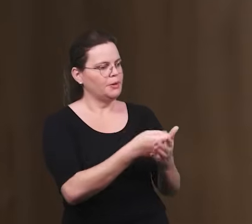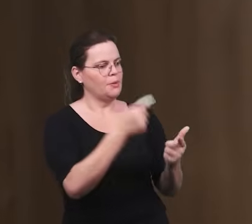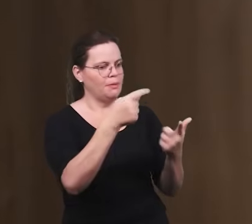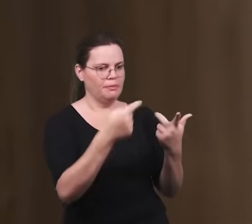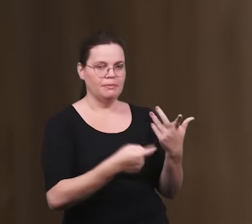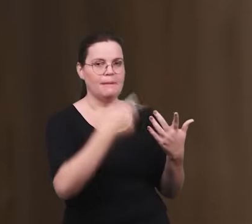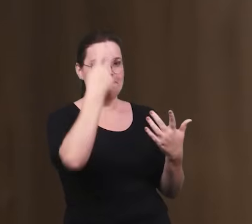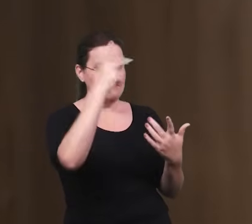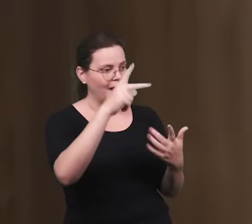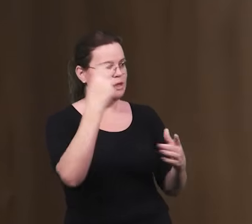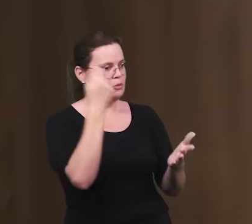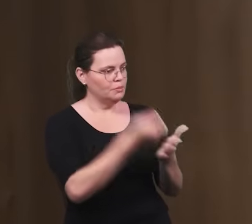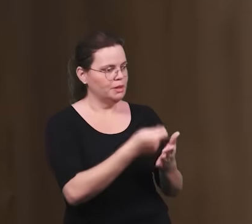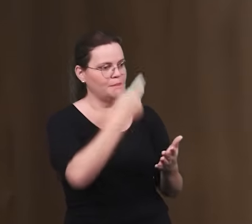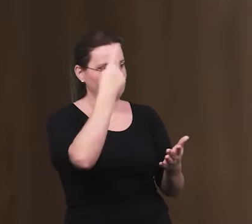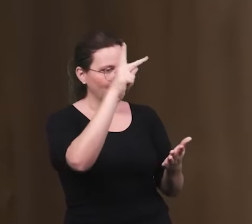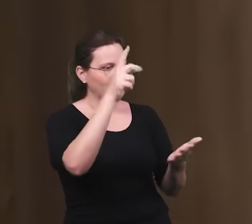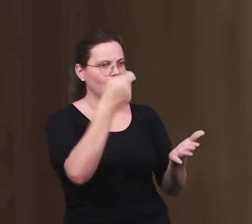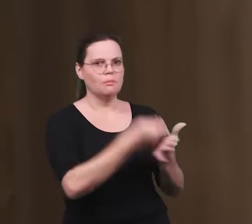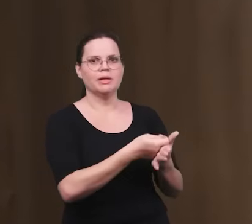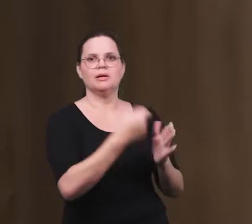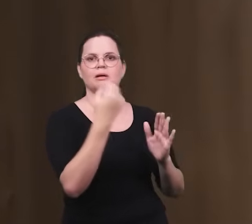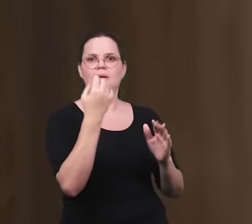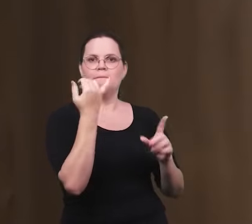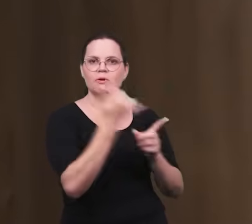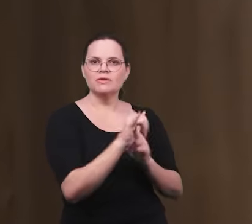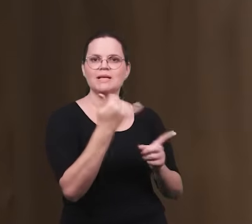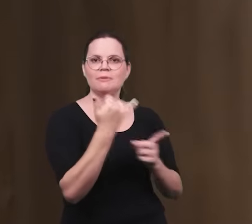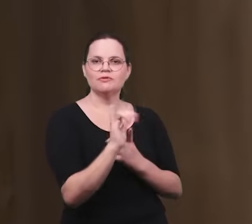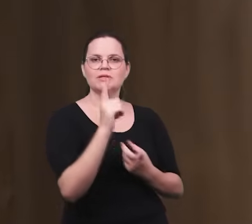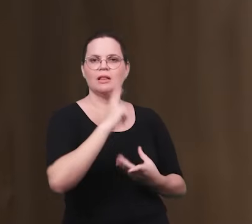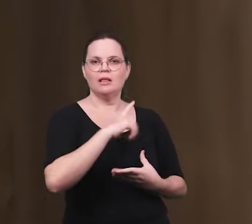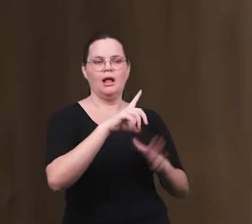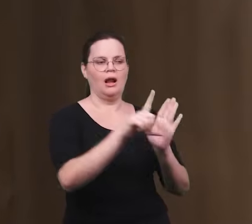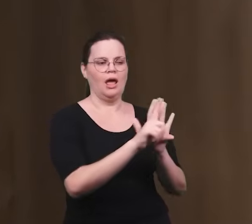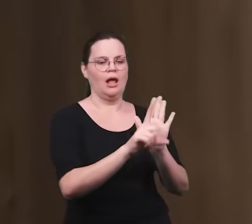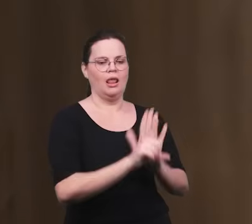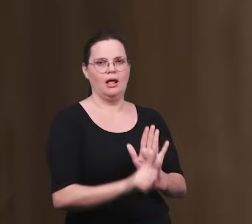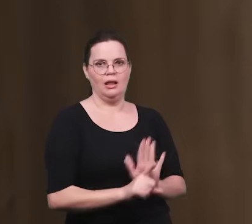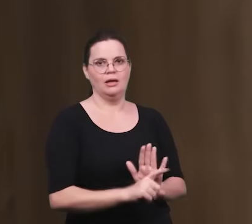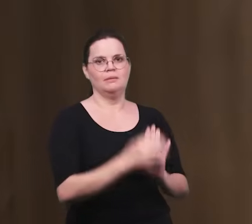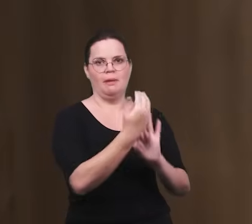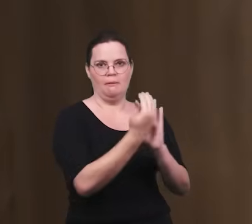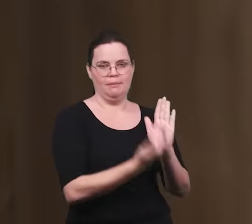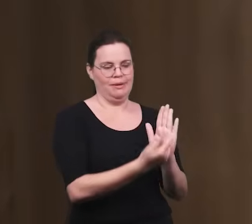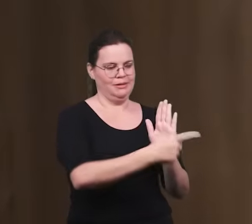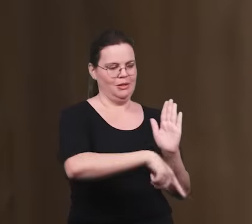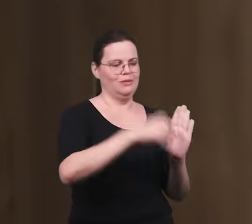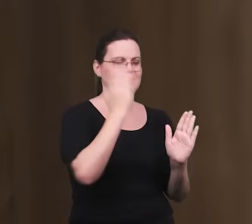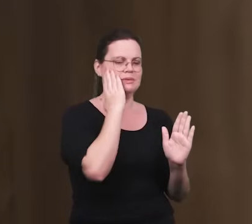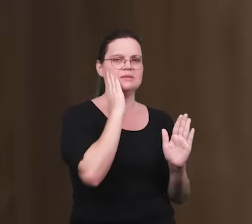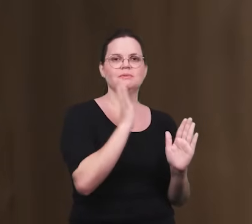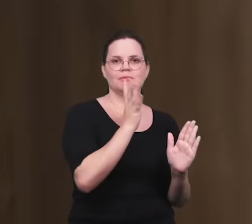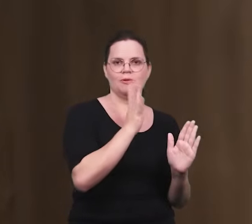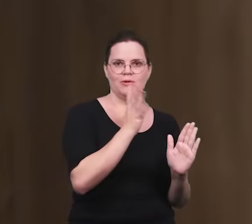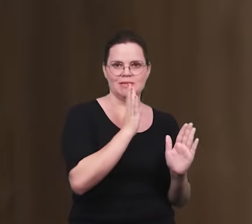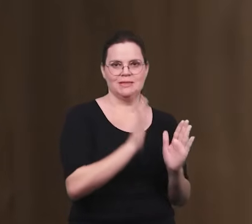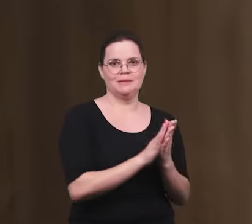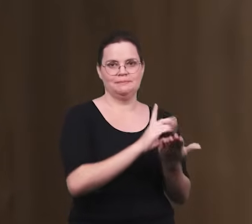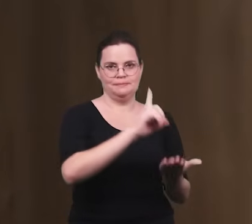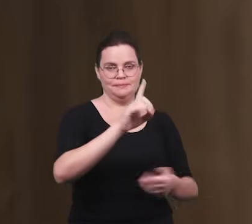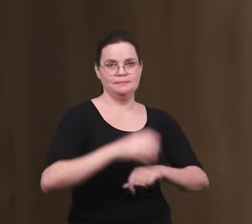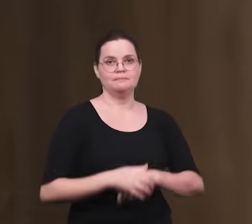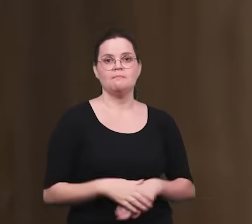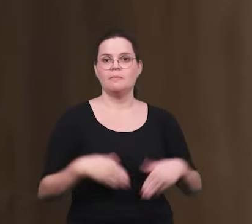Então, dependendo do caso que você for evangelizar, o que vai ser requerido de nós? O conhecimento da palavra.